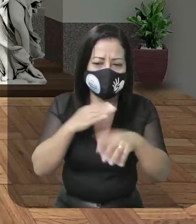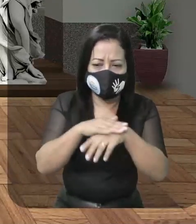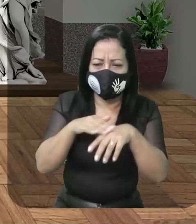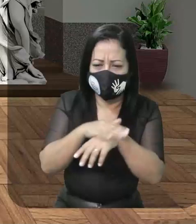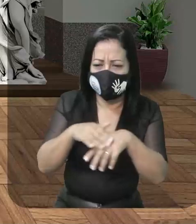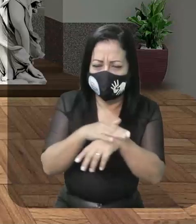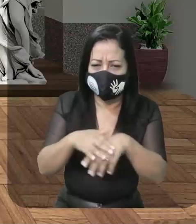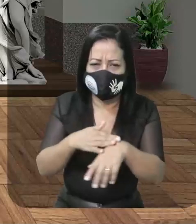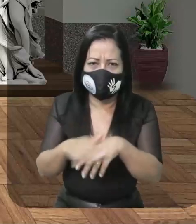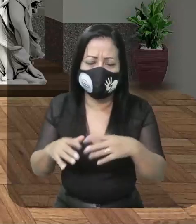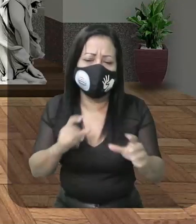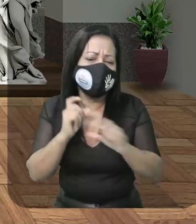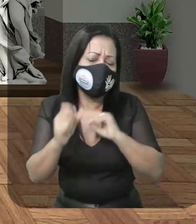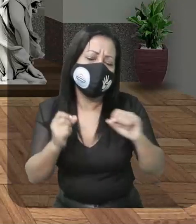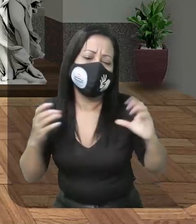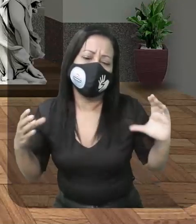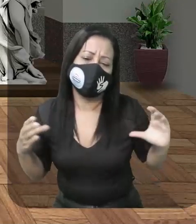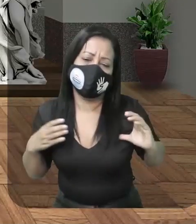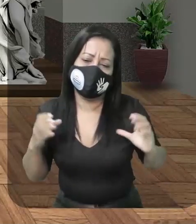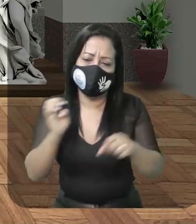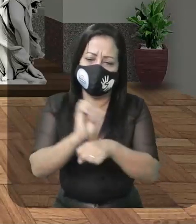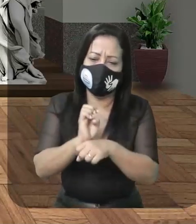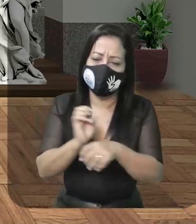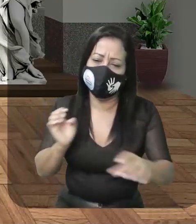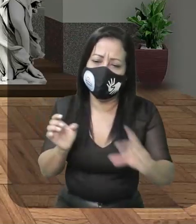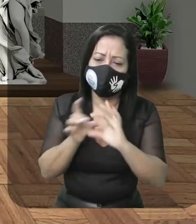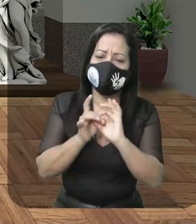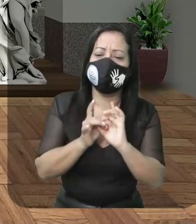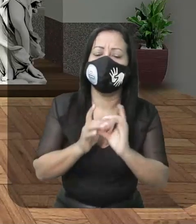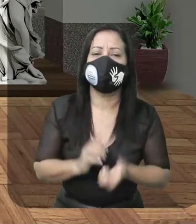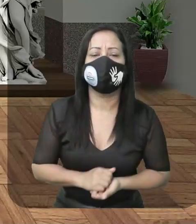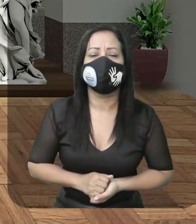bater nessa bola aí sobre a cidade-estado. Cidade-estado.